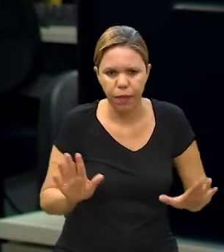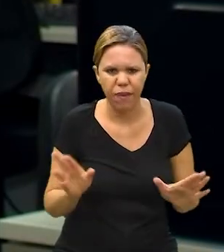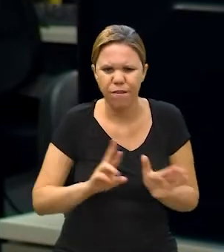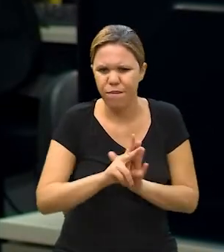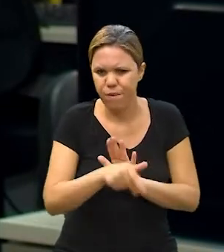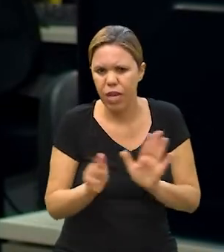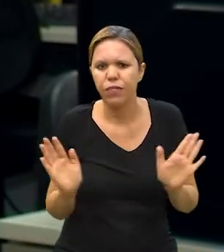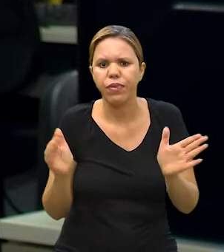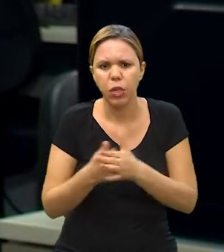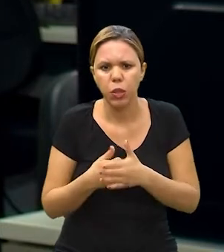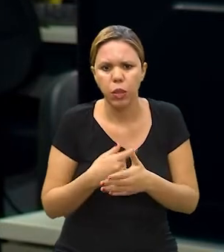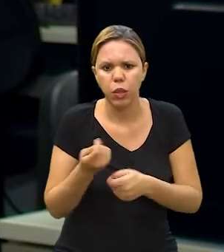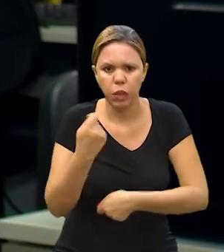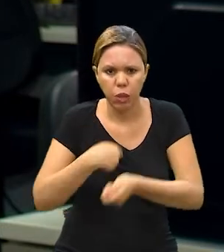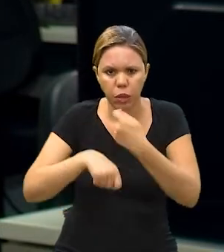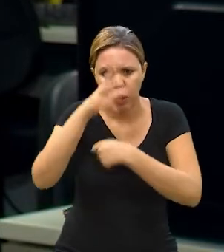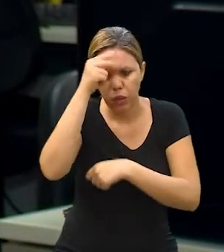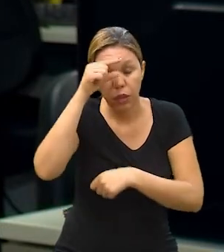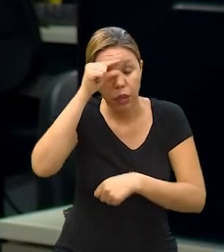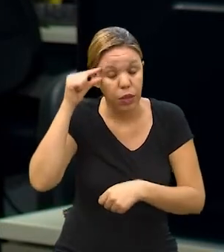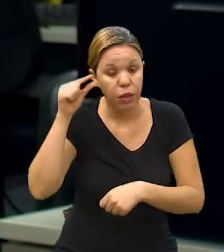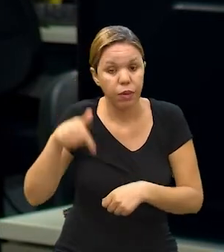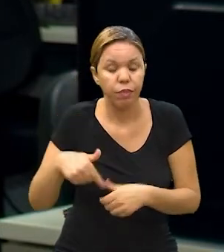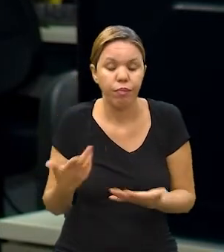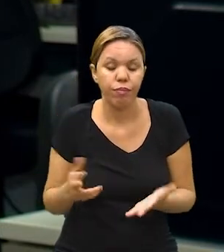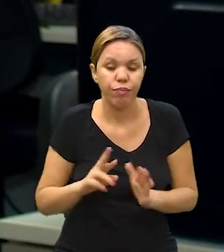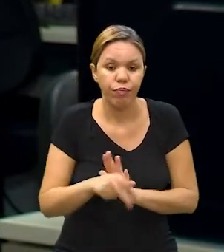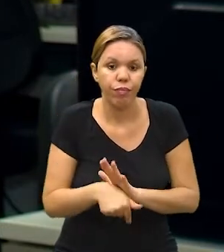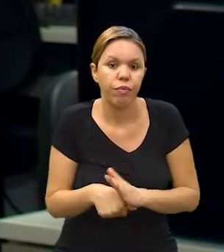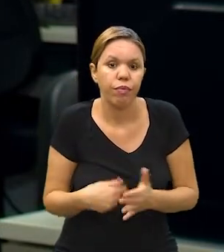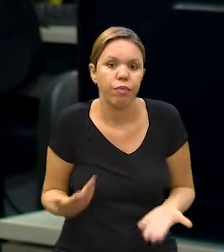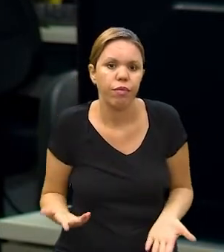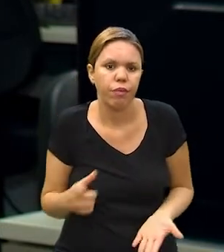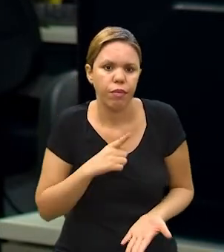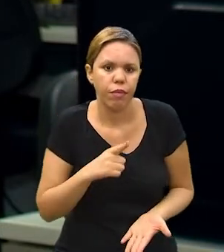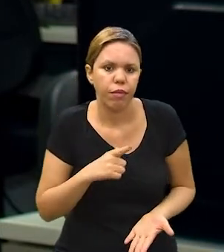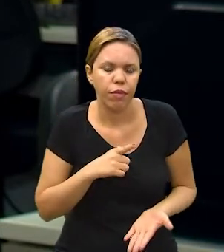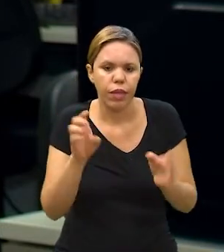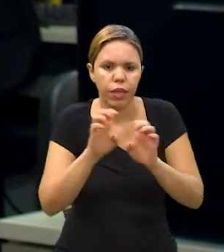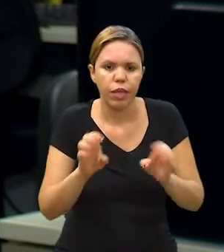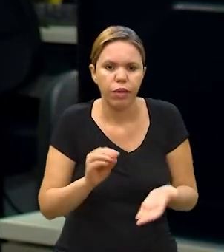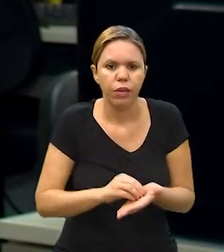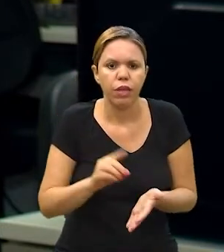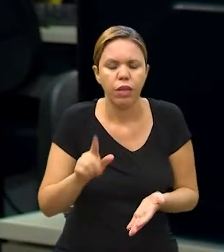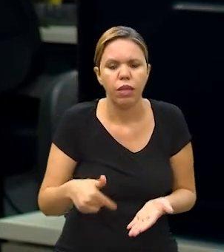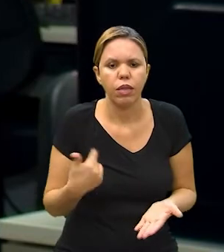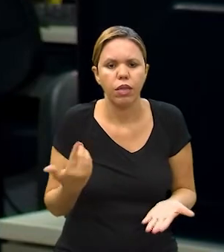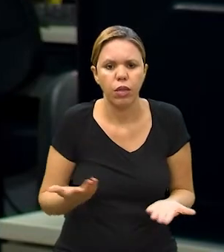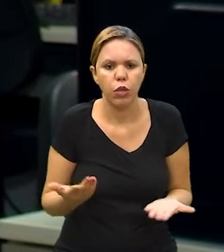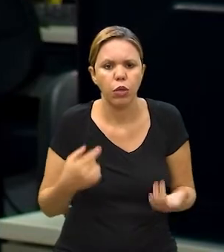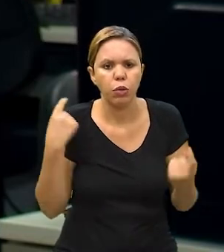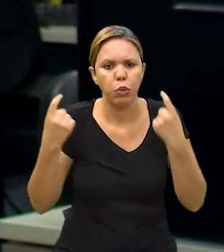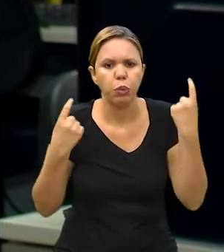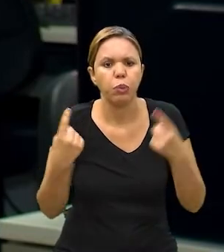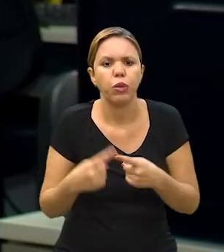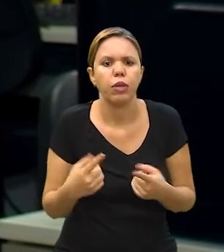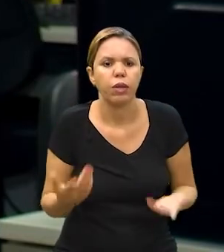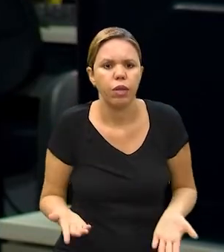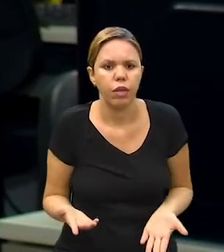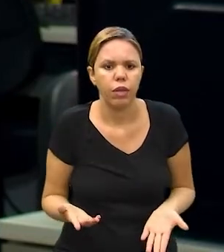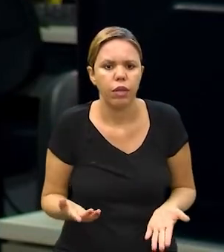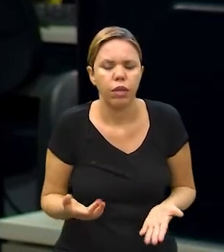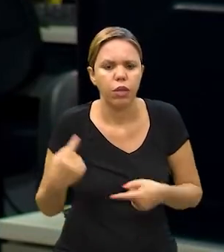fecharam, durante a administração Jonas Donizete, inclusive, várias fecharam. A gente teve uma desestruturação desse setor e agora nos preocupa porque